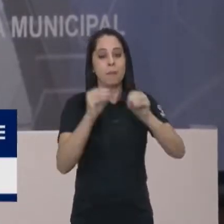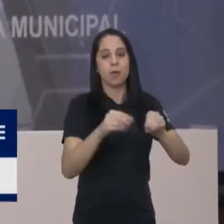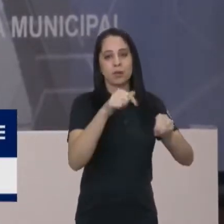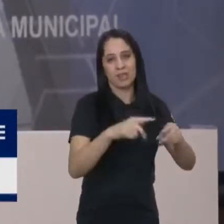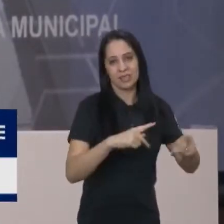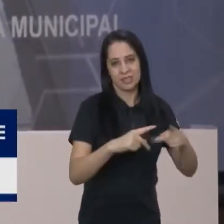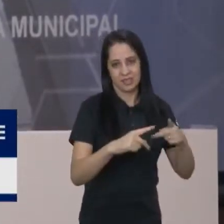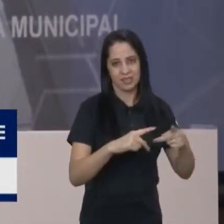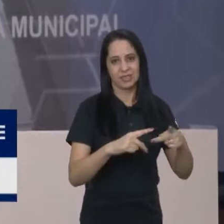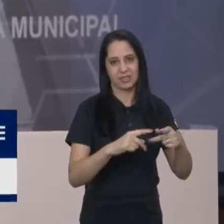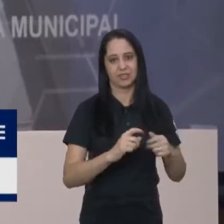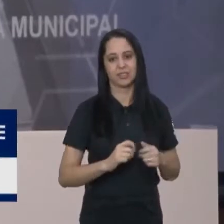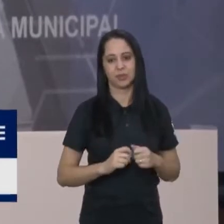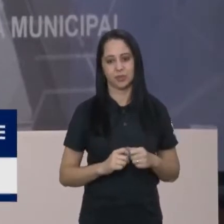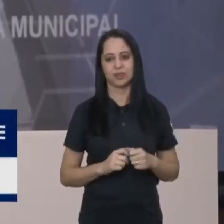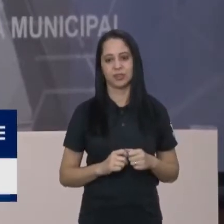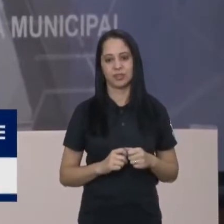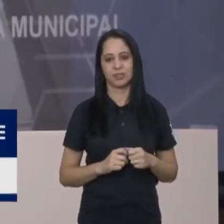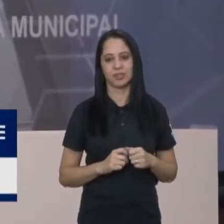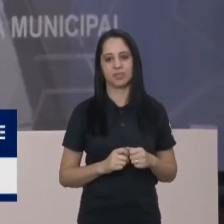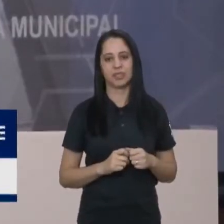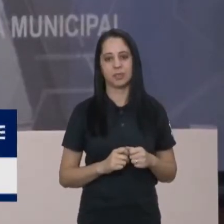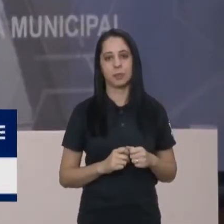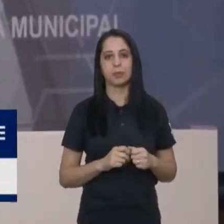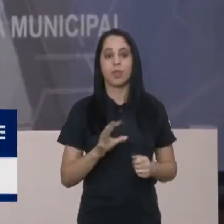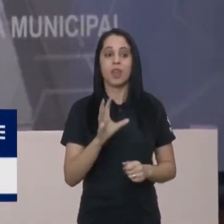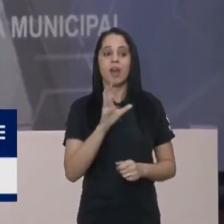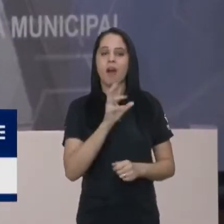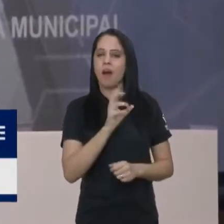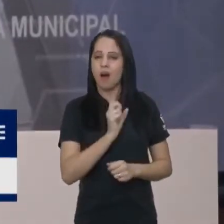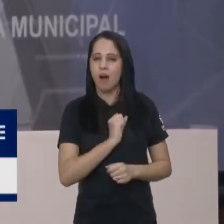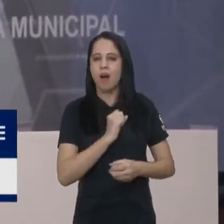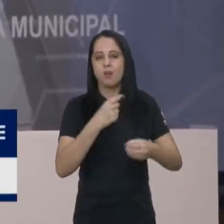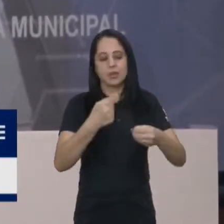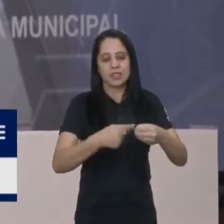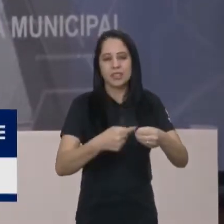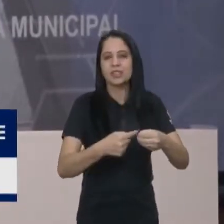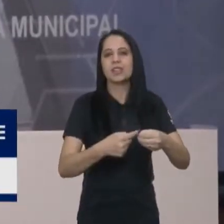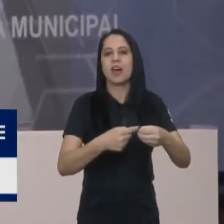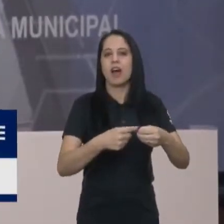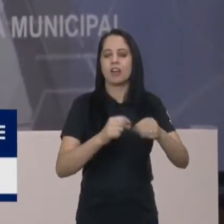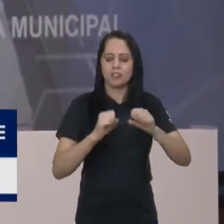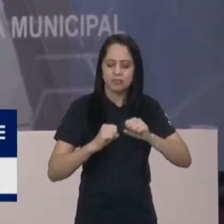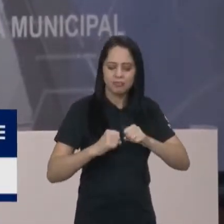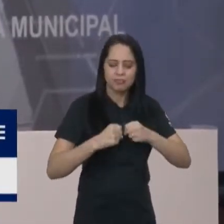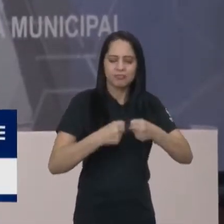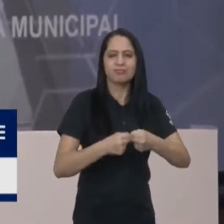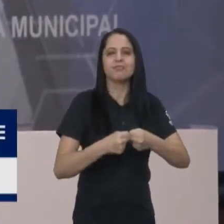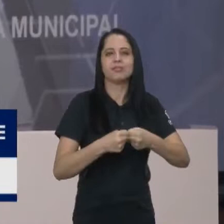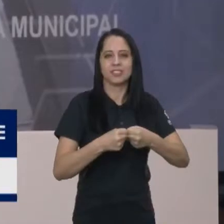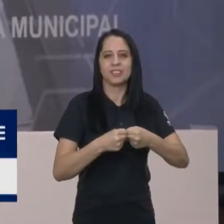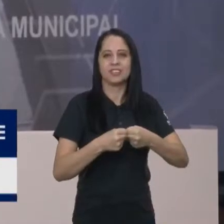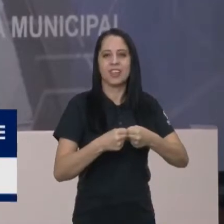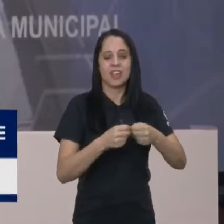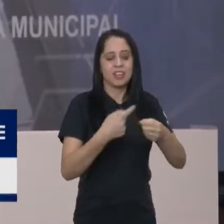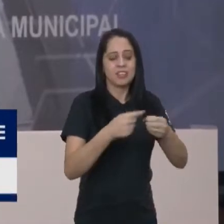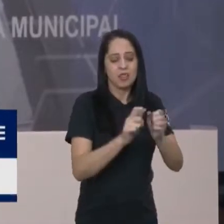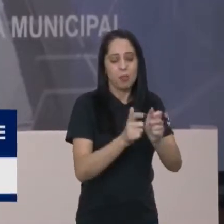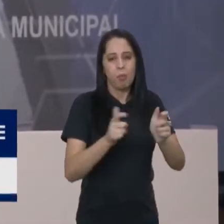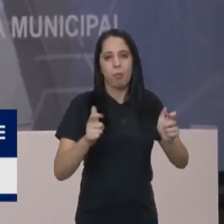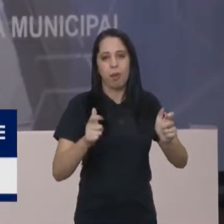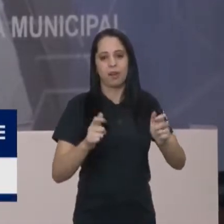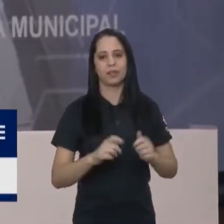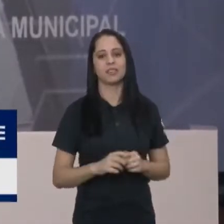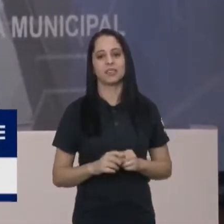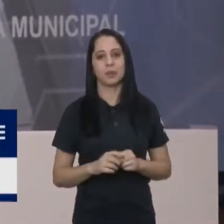José, e o quanto ama essa cidade, investe, se dedica e faz ela crescer. E aqui